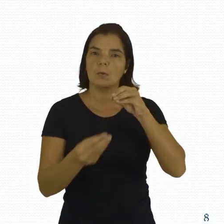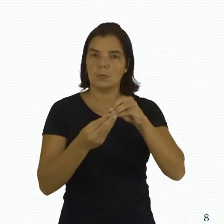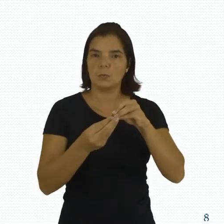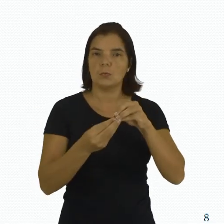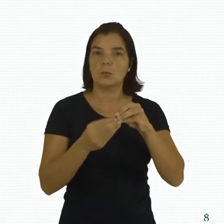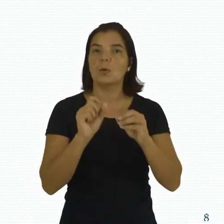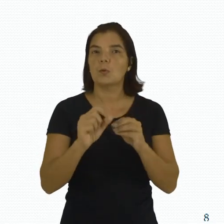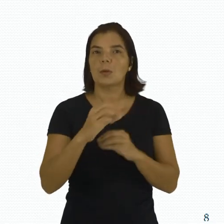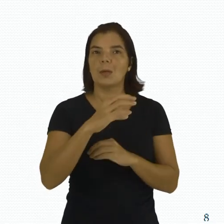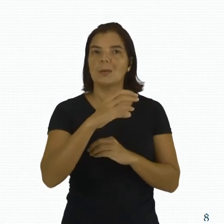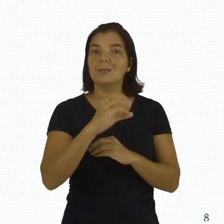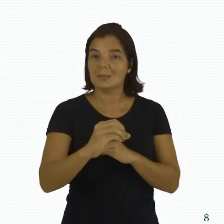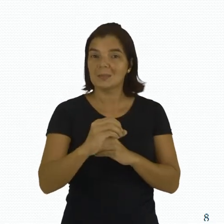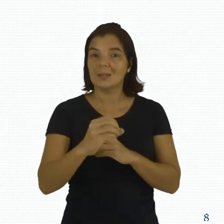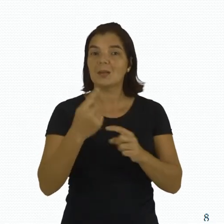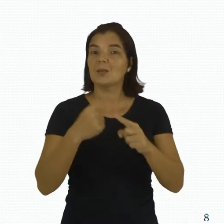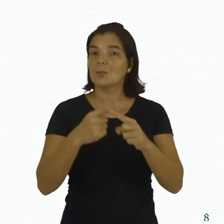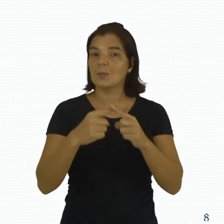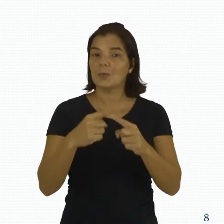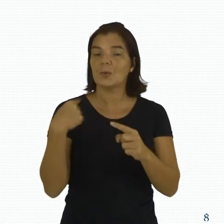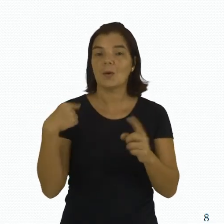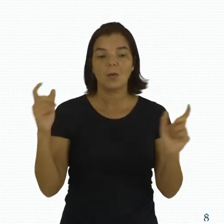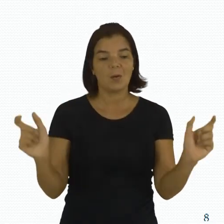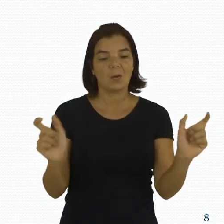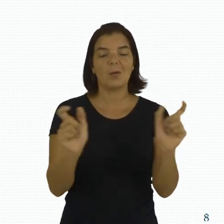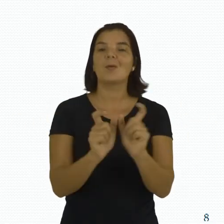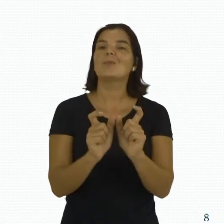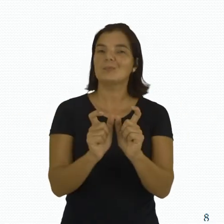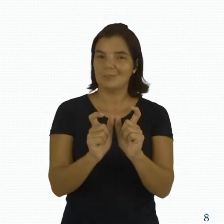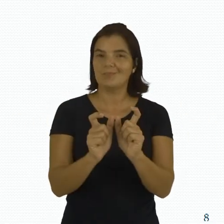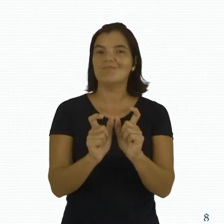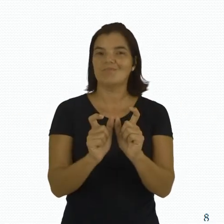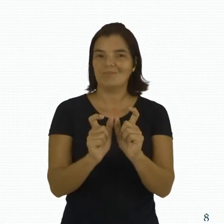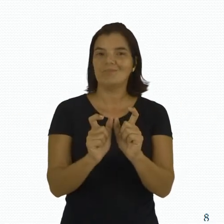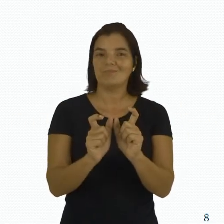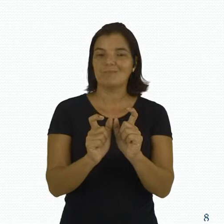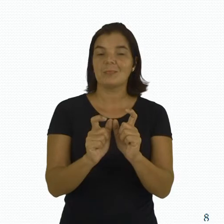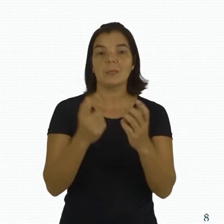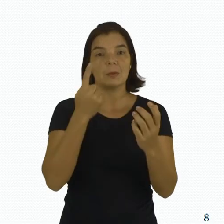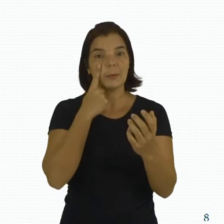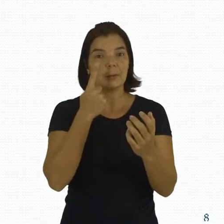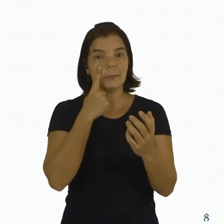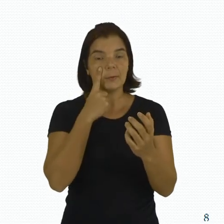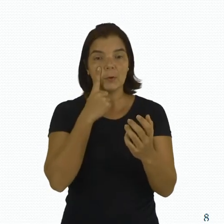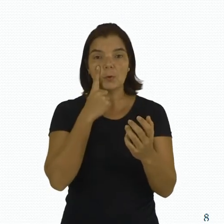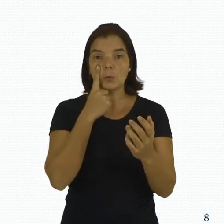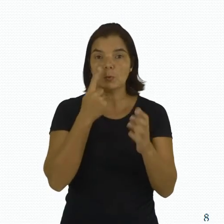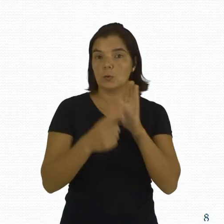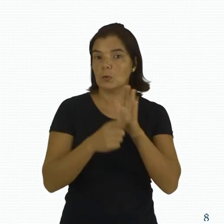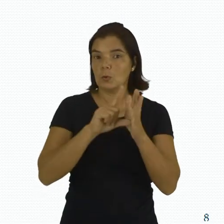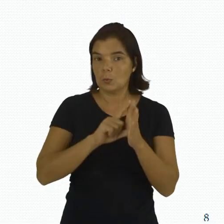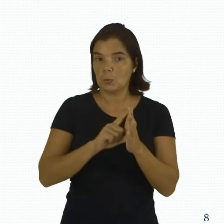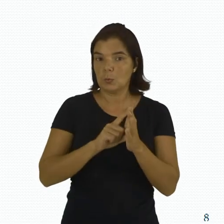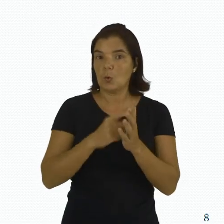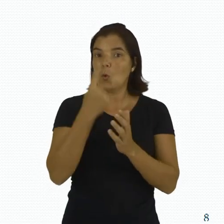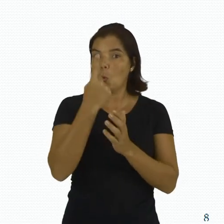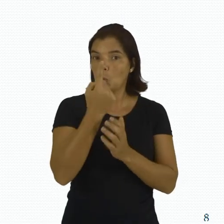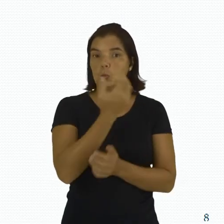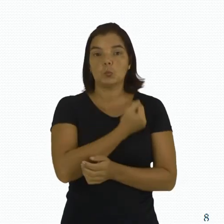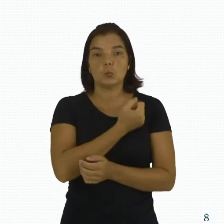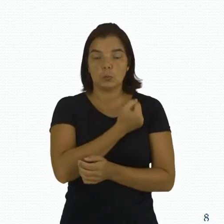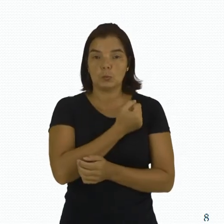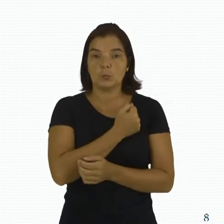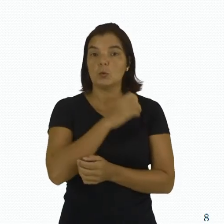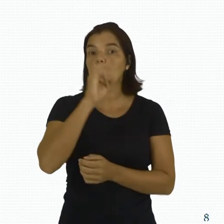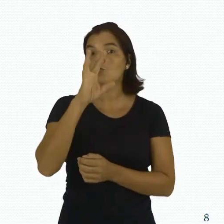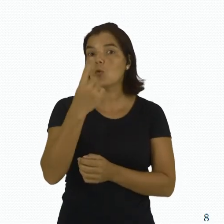alguns zeros depois do 9, porque a nossa dízima periódica ela é composta. Então veja, o nosso anteperíodo é formado por um só algarismo,